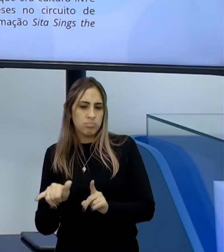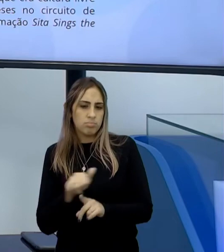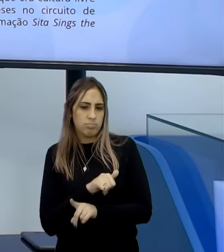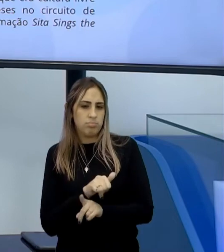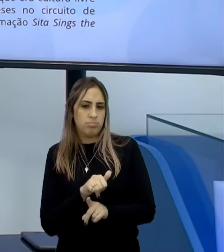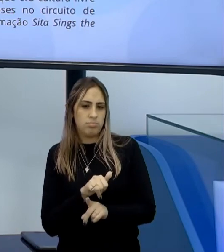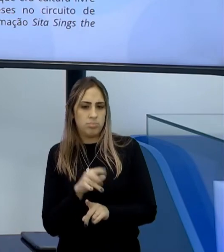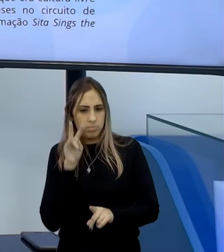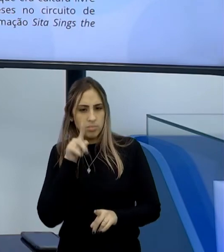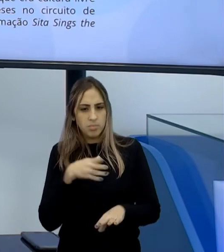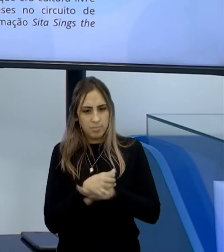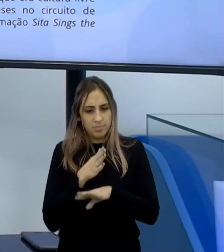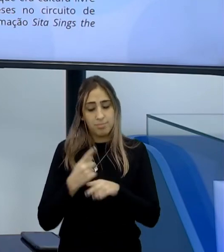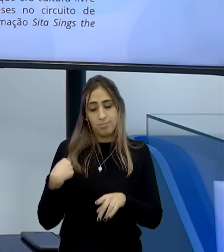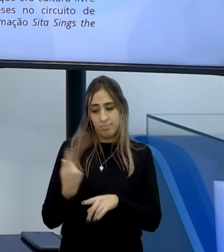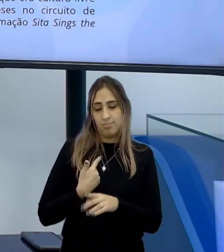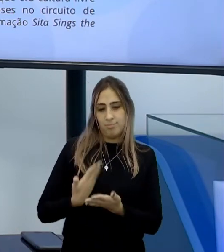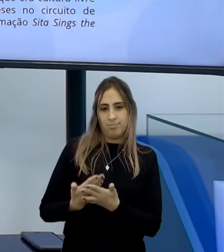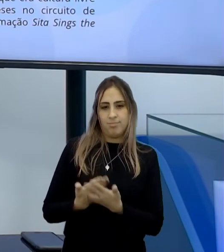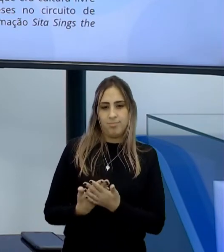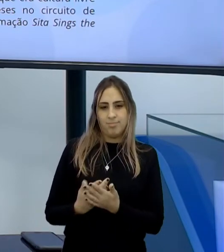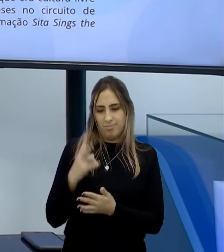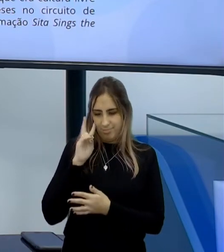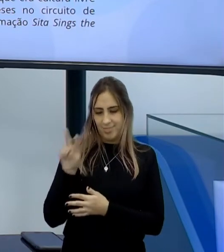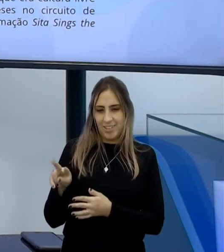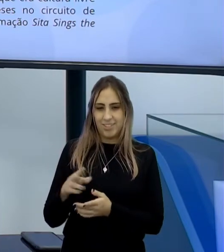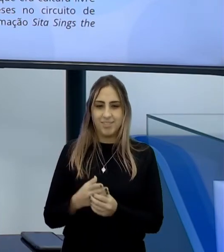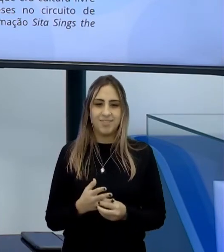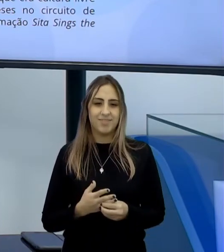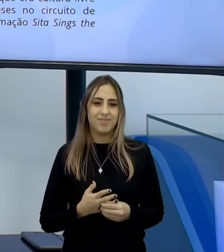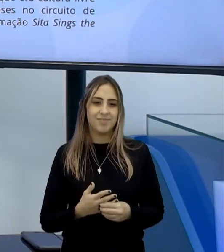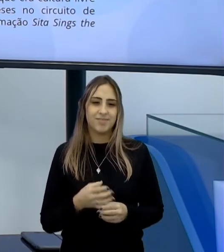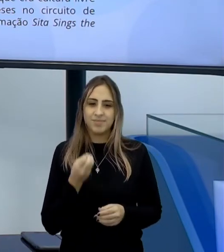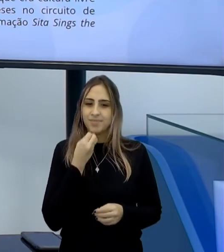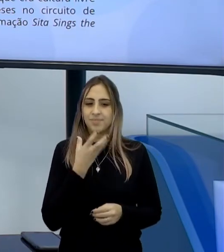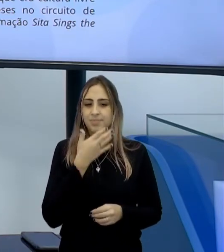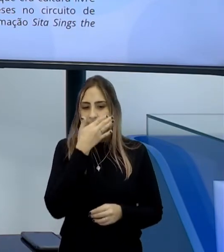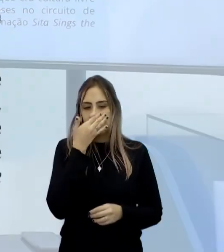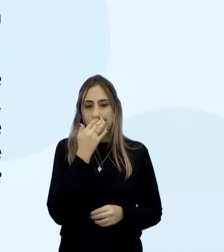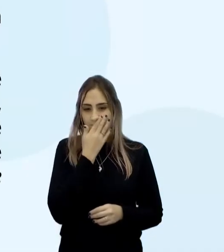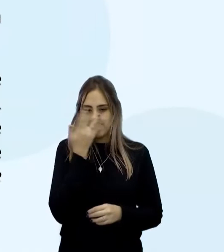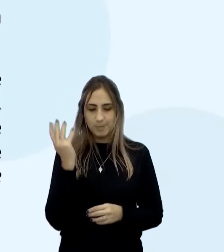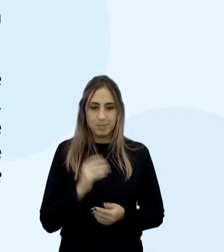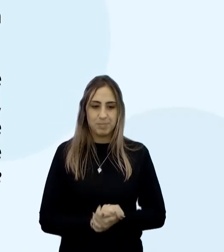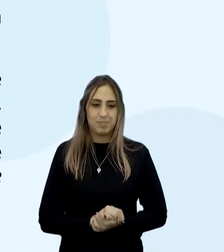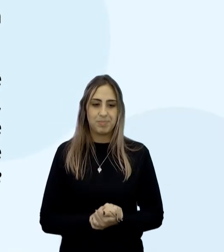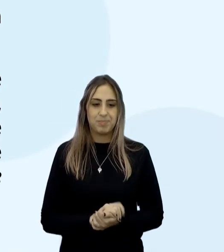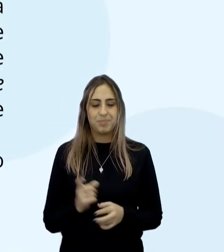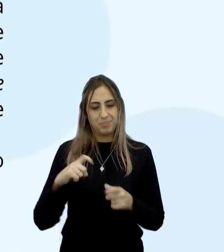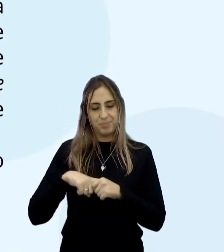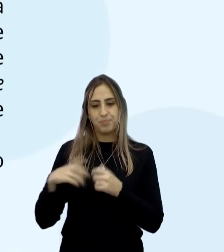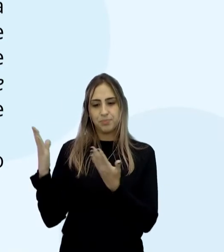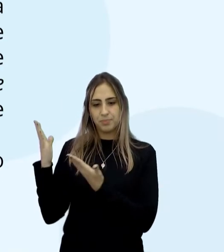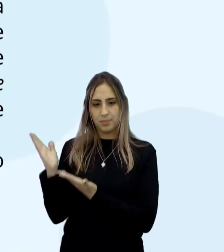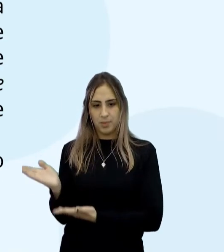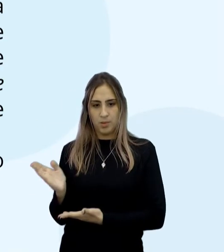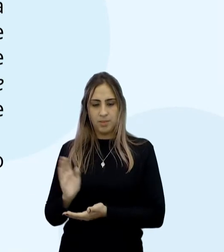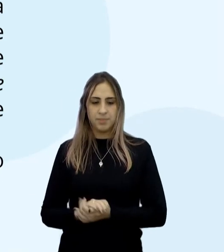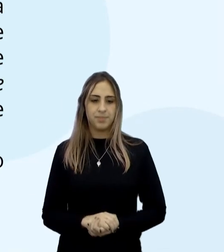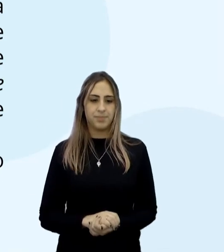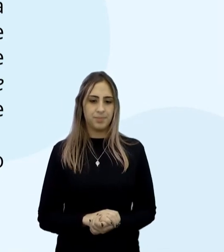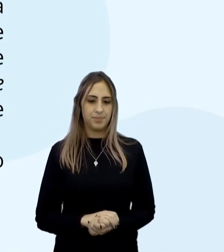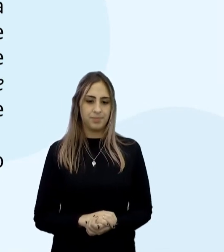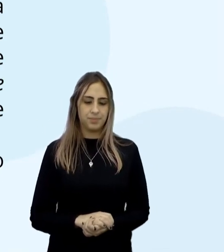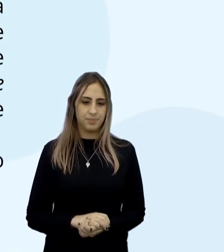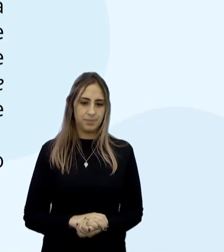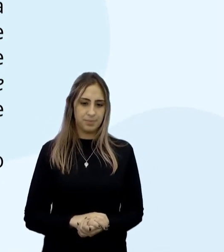só por que ela participa das nossas aulas? É uma estratégia. Boa. Aqui voltando só, na